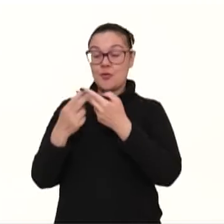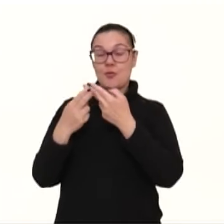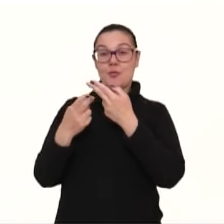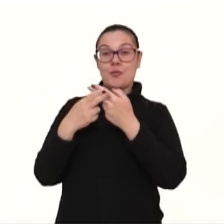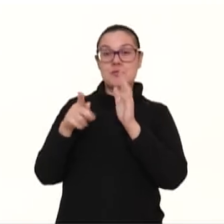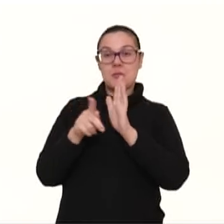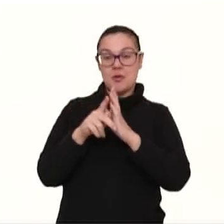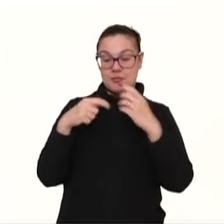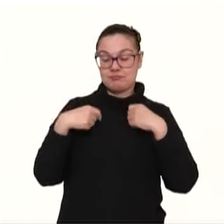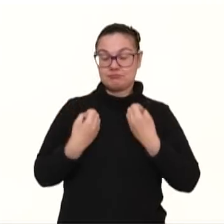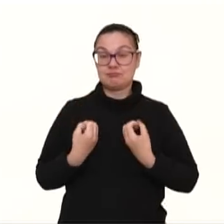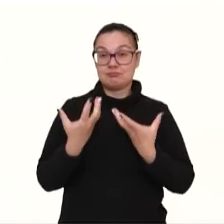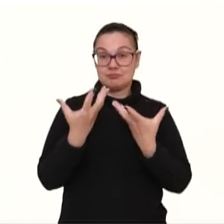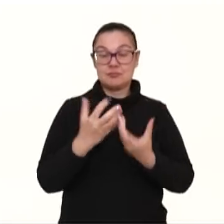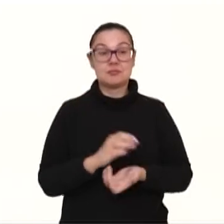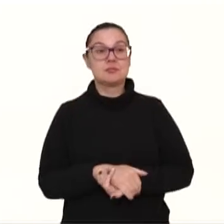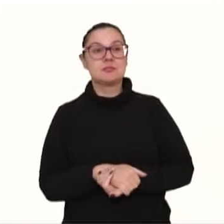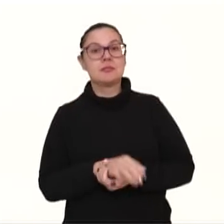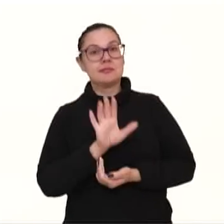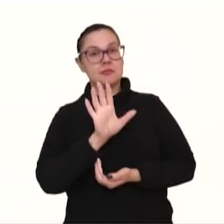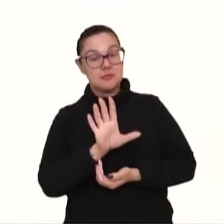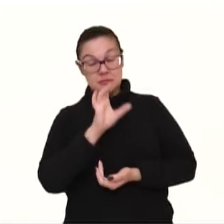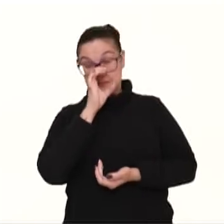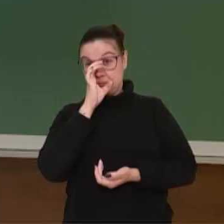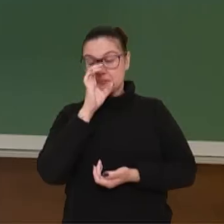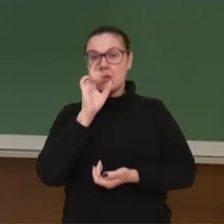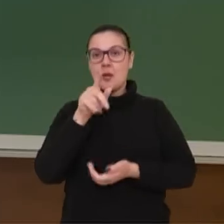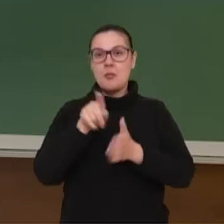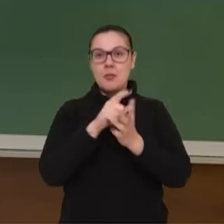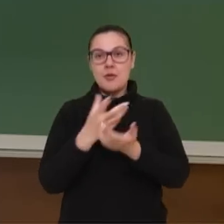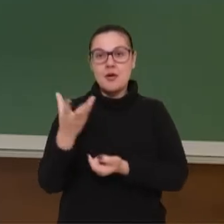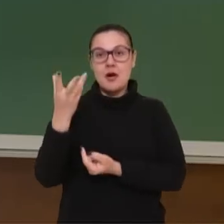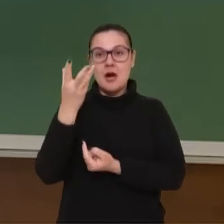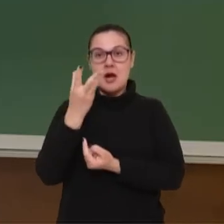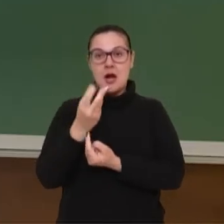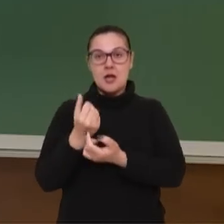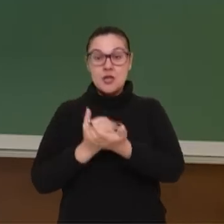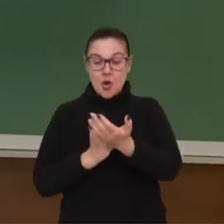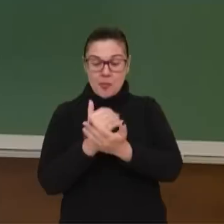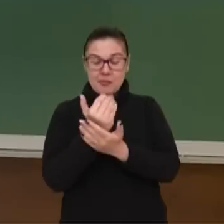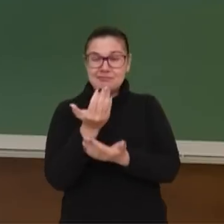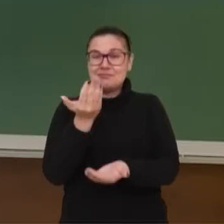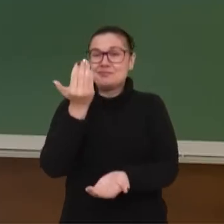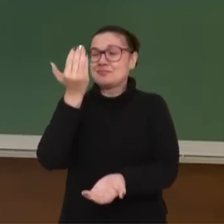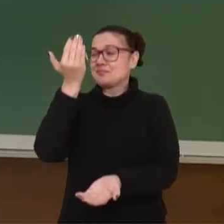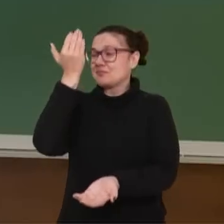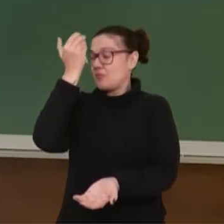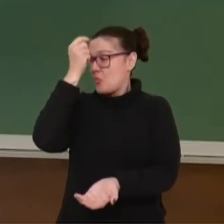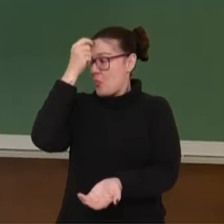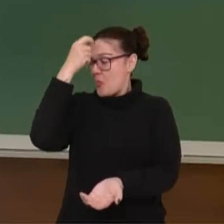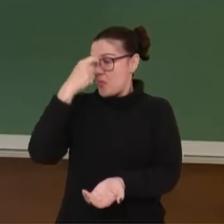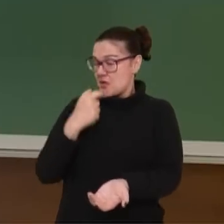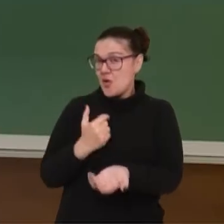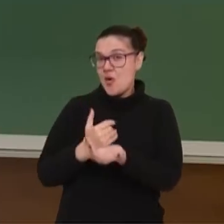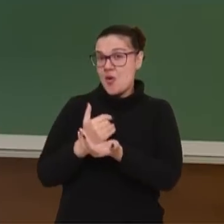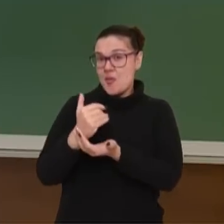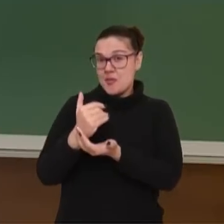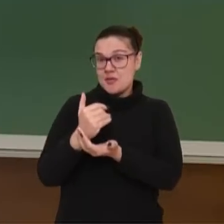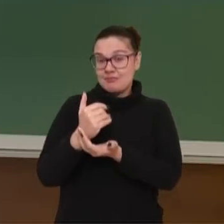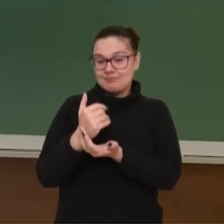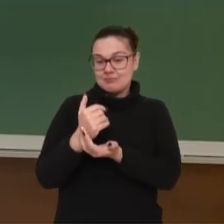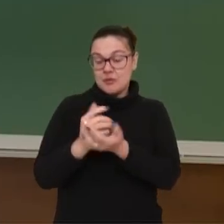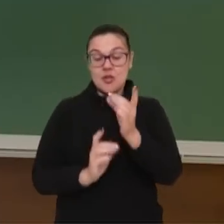forma de expressão. Então ela é um tipo de arte que ela surge desde o início do ser humano. É uma forma que o ser